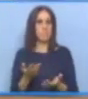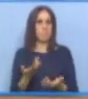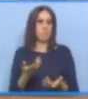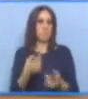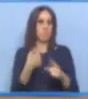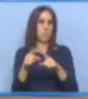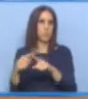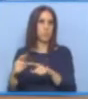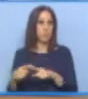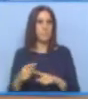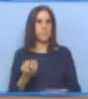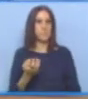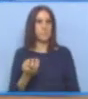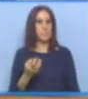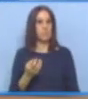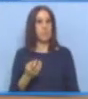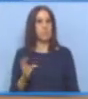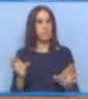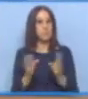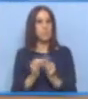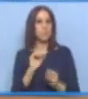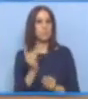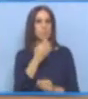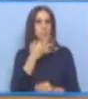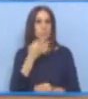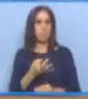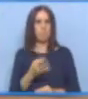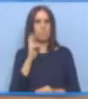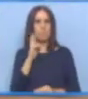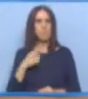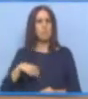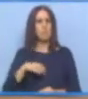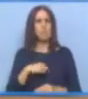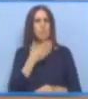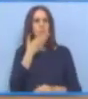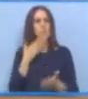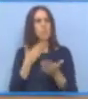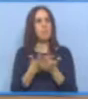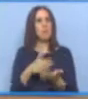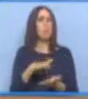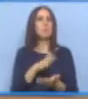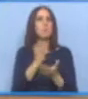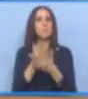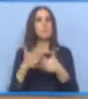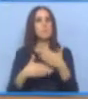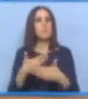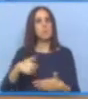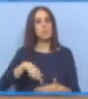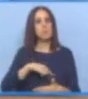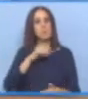de outras questões. E, portanto, é juntar toda a gente e ver onde é que nós podemos agilizar processo, onde é que nós